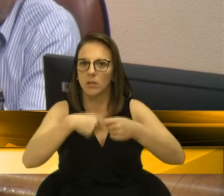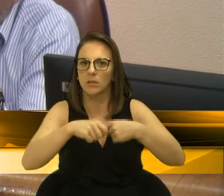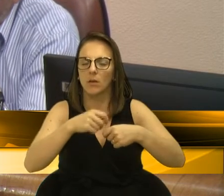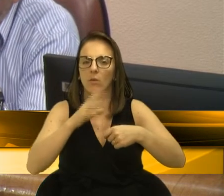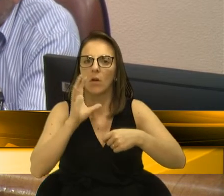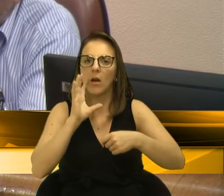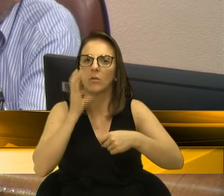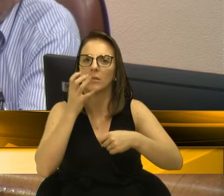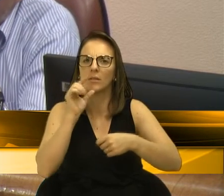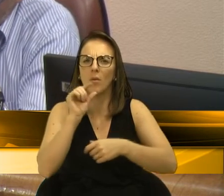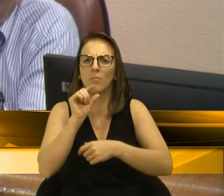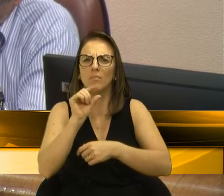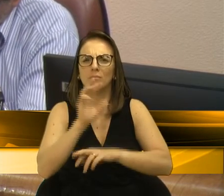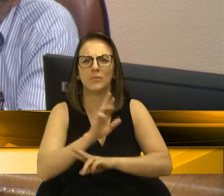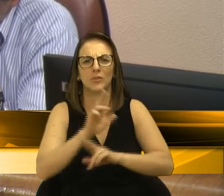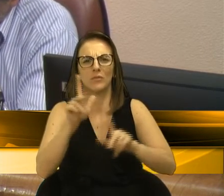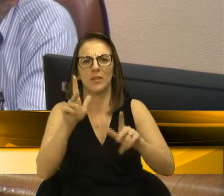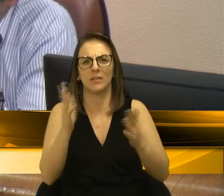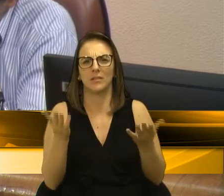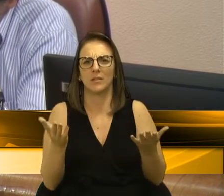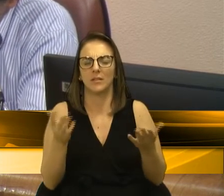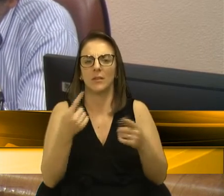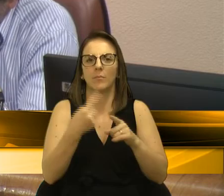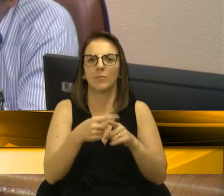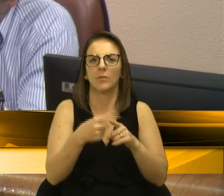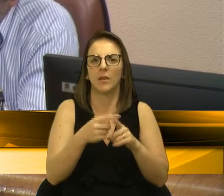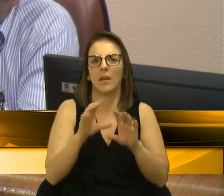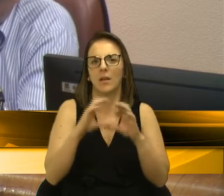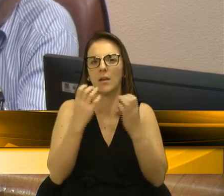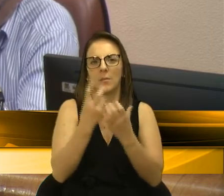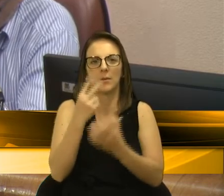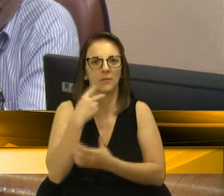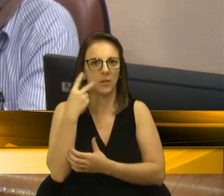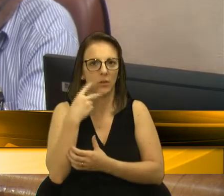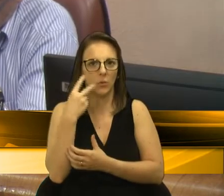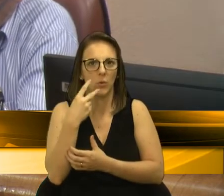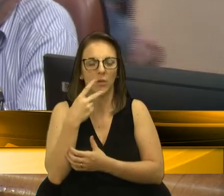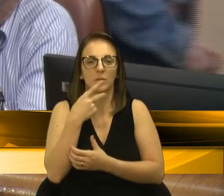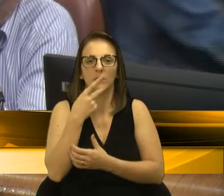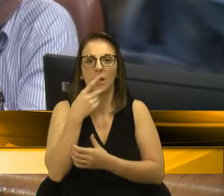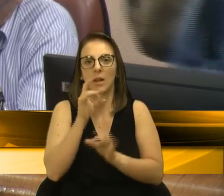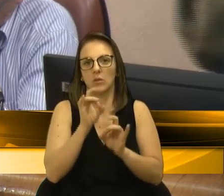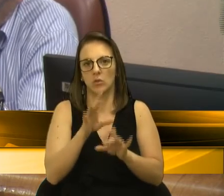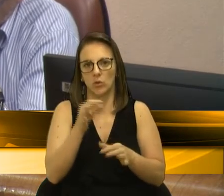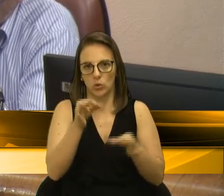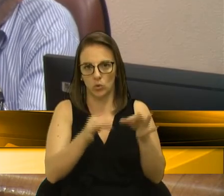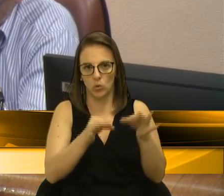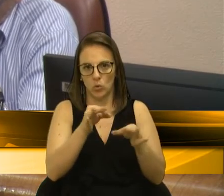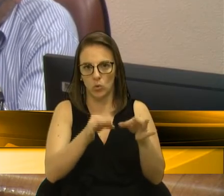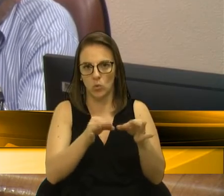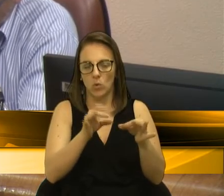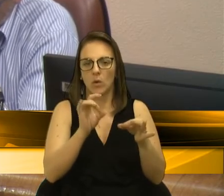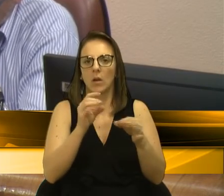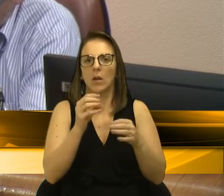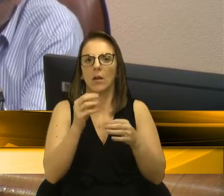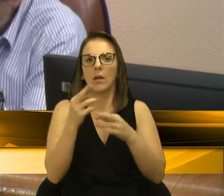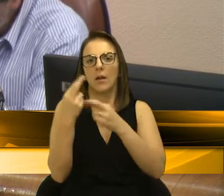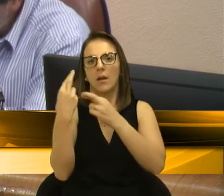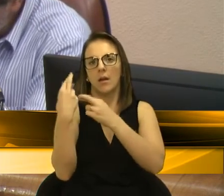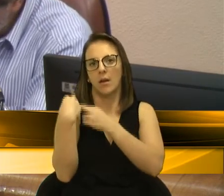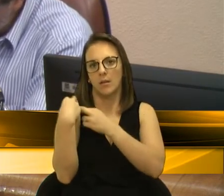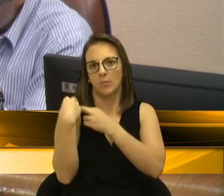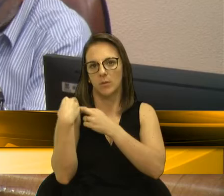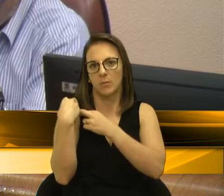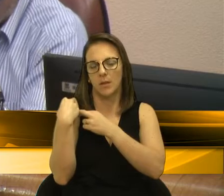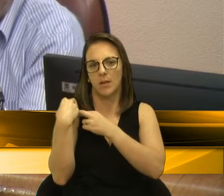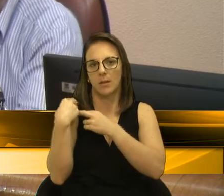forma pouco usual. Contudo, a Câmara Municipal compete julgar apenas a suposta responsabilidade pessoal